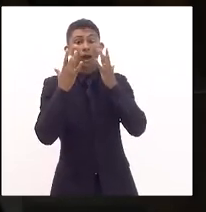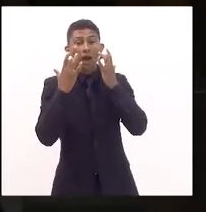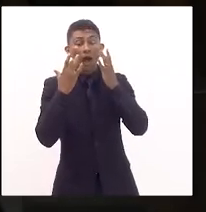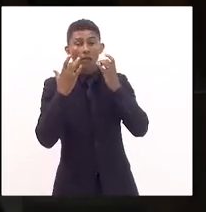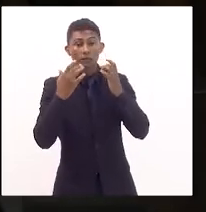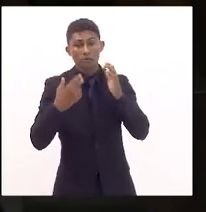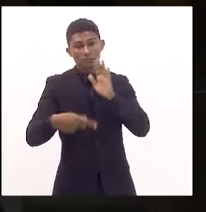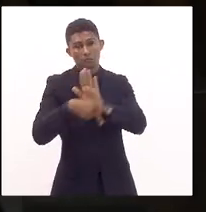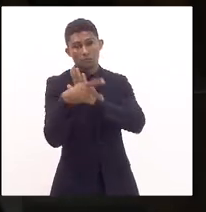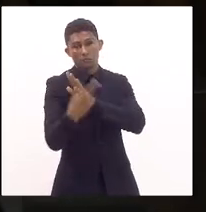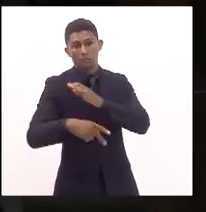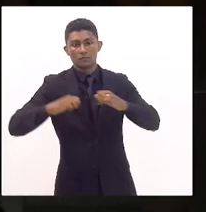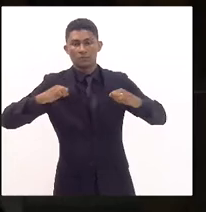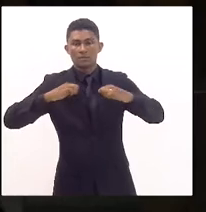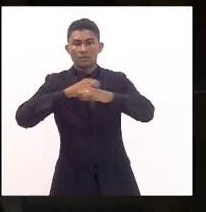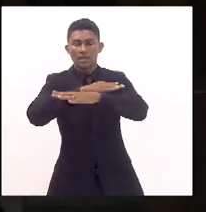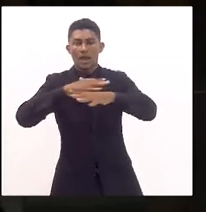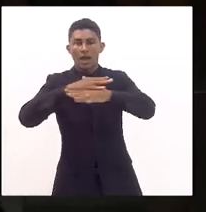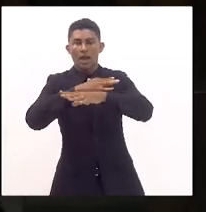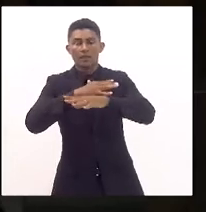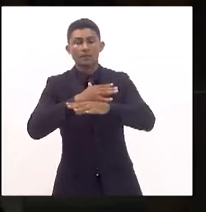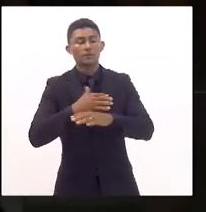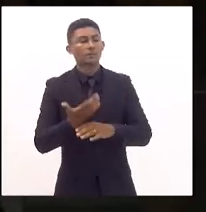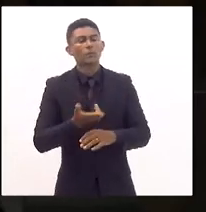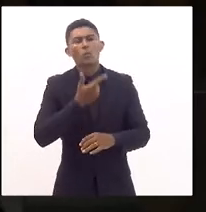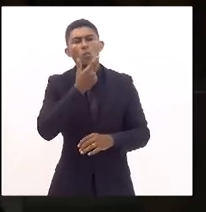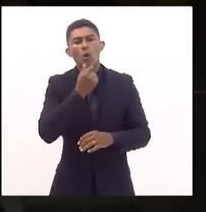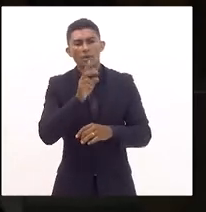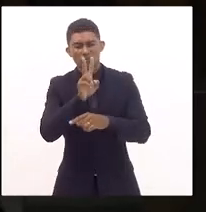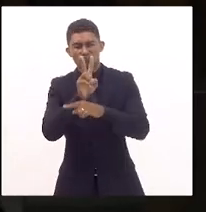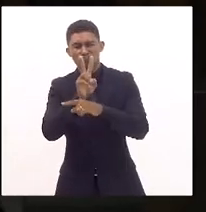que desviasse de lá dois vigilantes